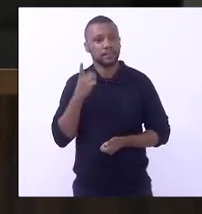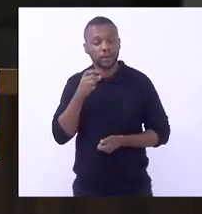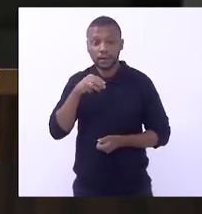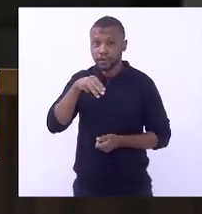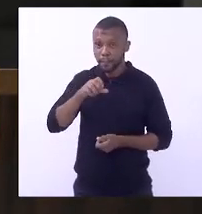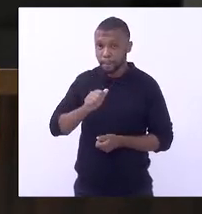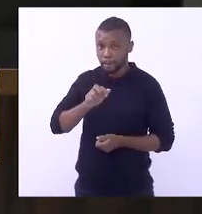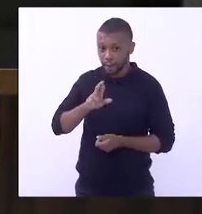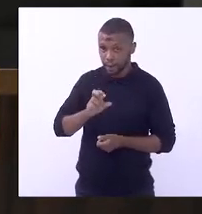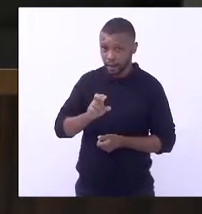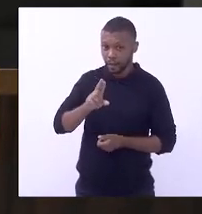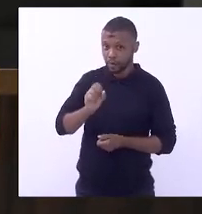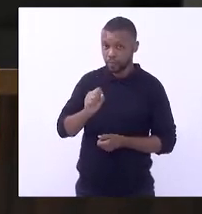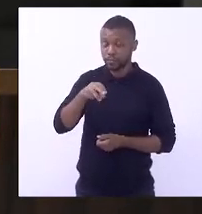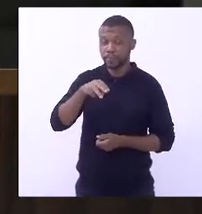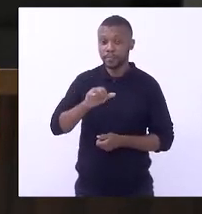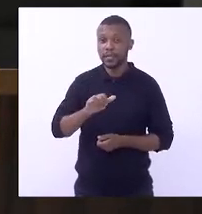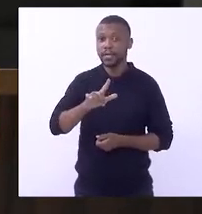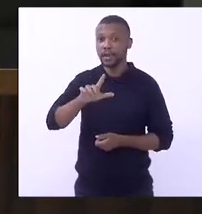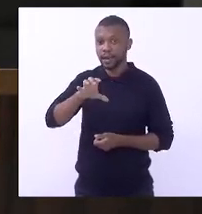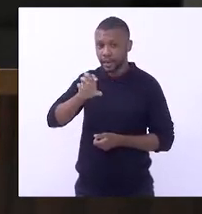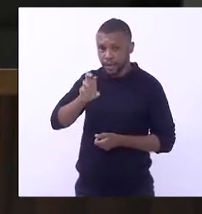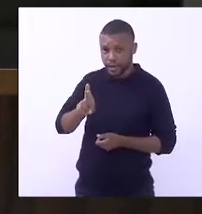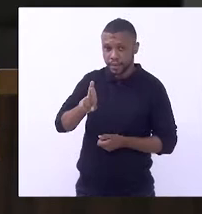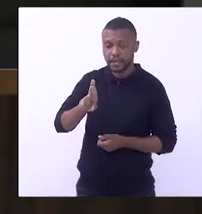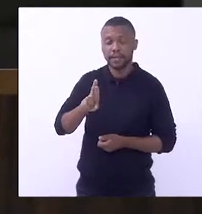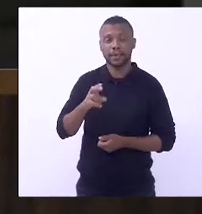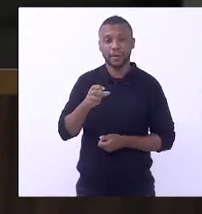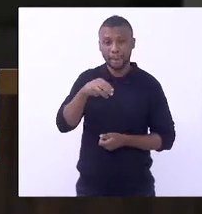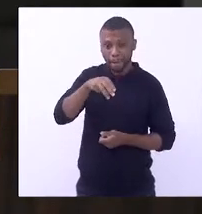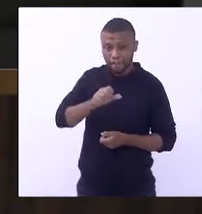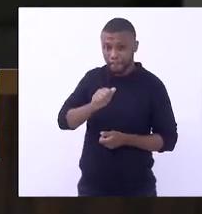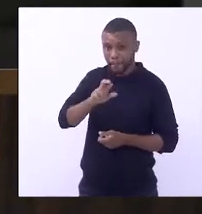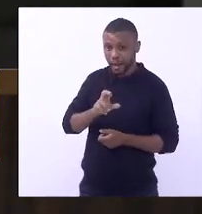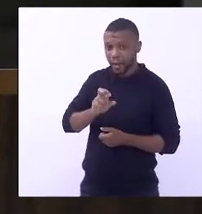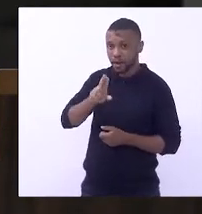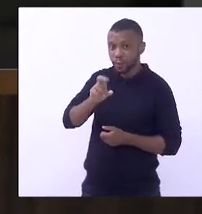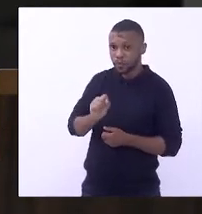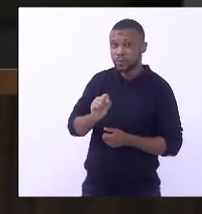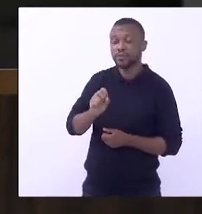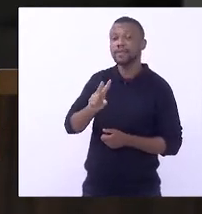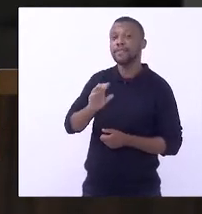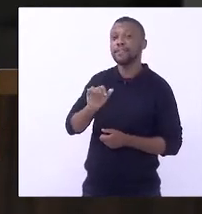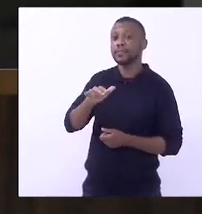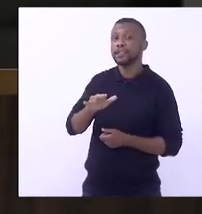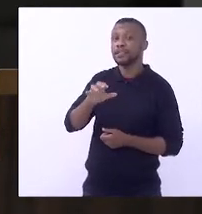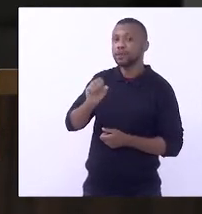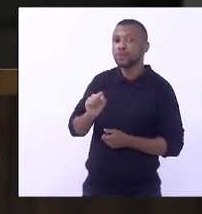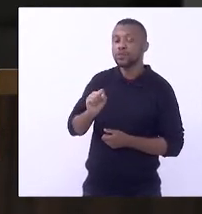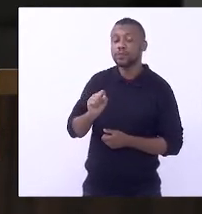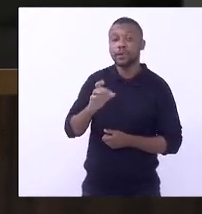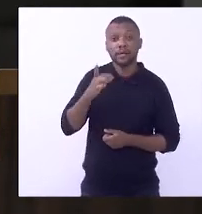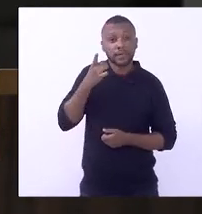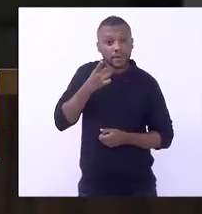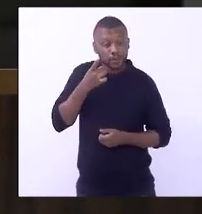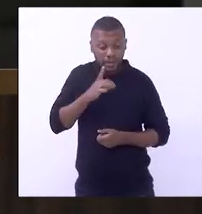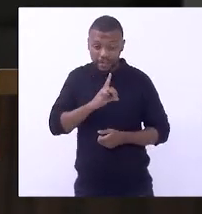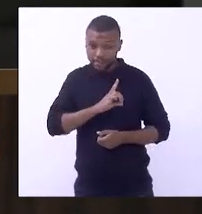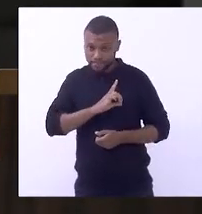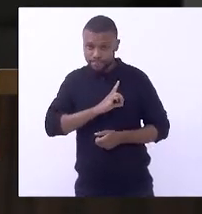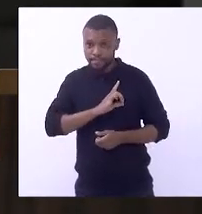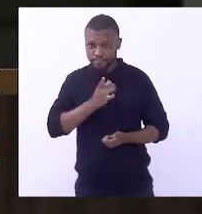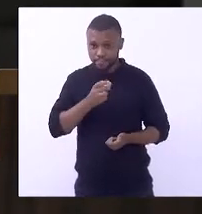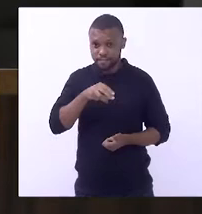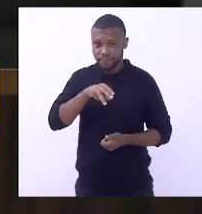Miller, deputado Marcos Miller, deputado Marcos Vinícius, deputado Marcos Vinícius, deputada Marta Rocha,